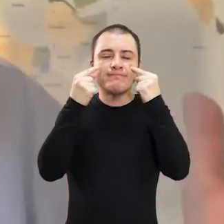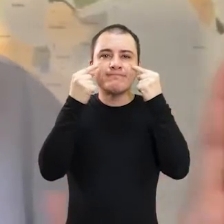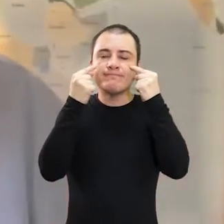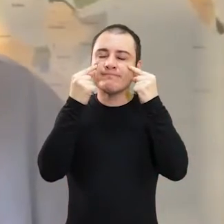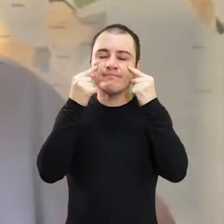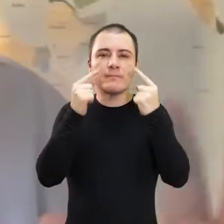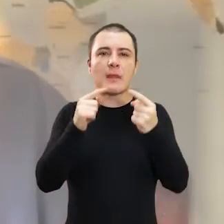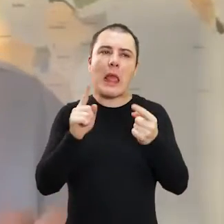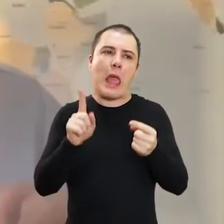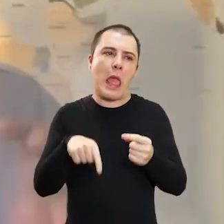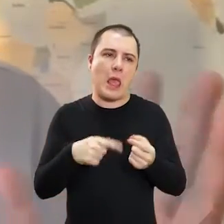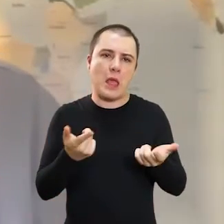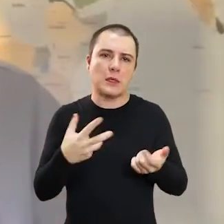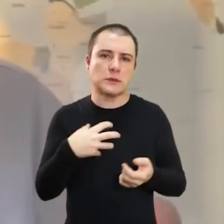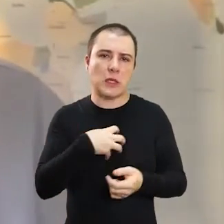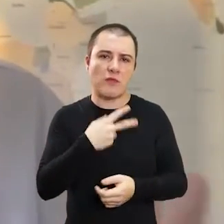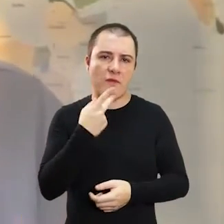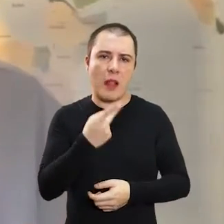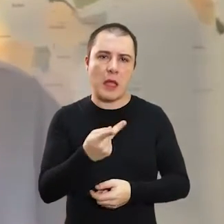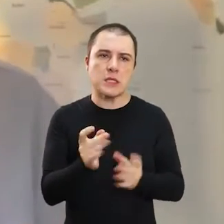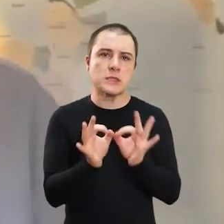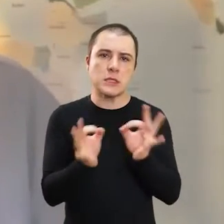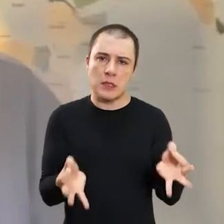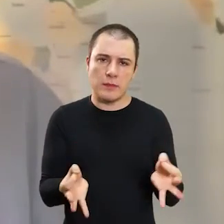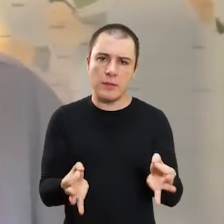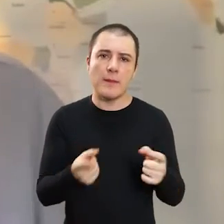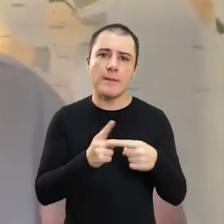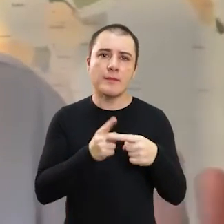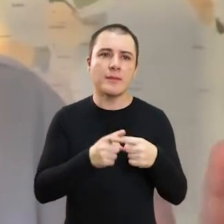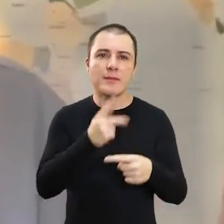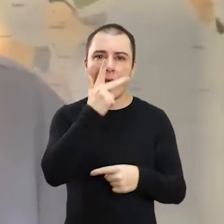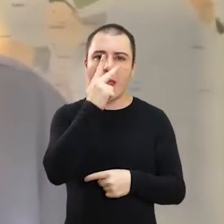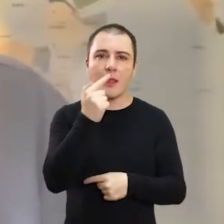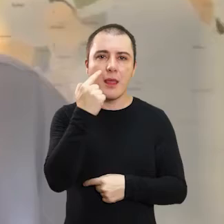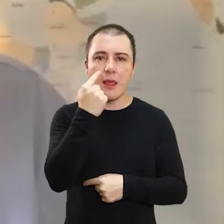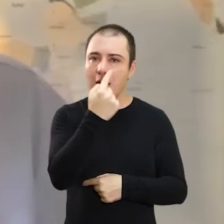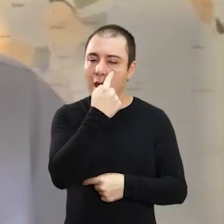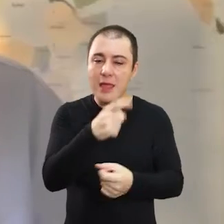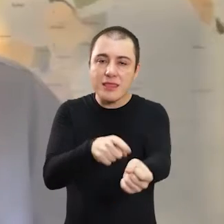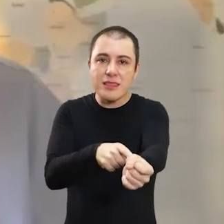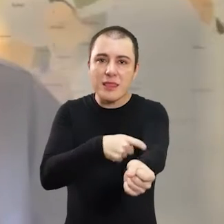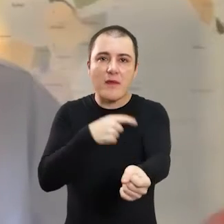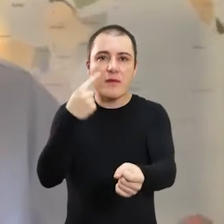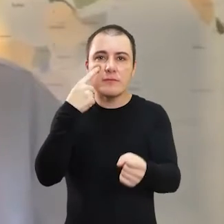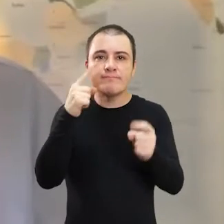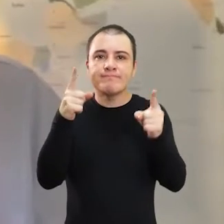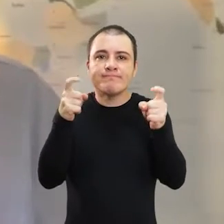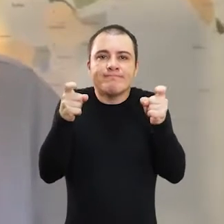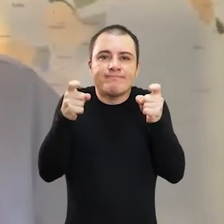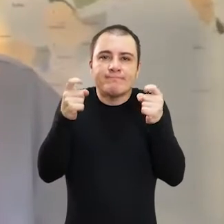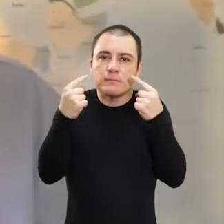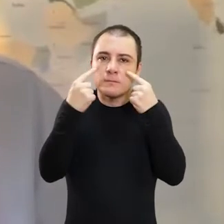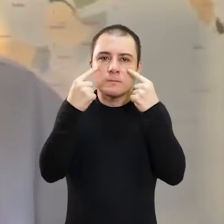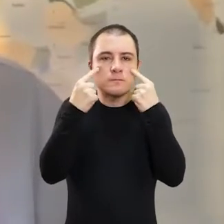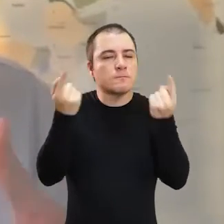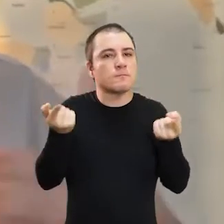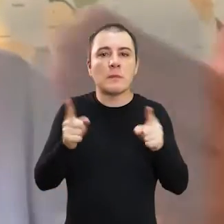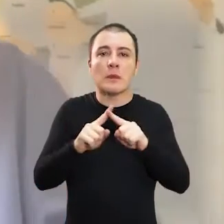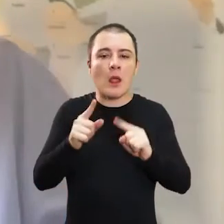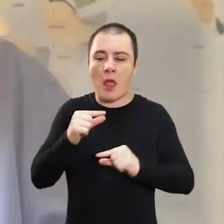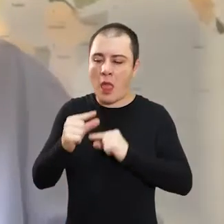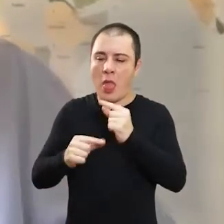vou dizer um termo bem direto e entendível, vai matando aos poucos o nervo óptico e com isso, a longo